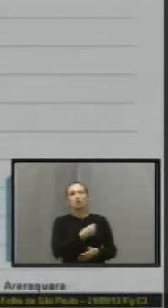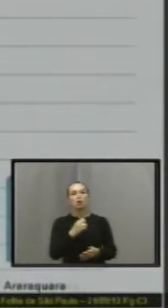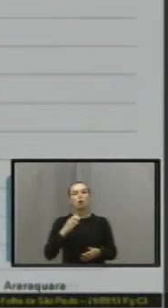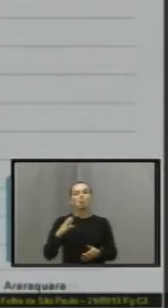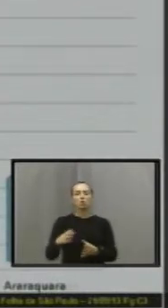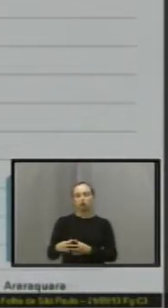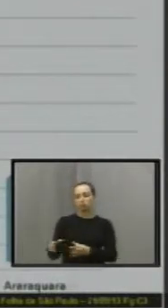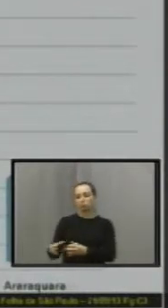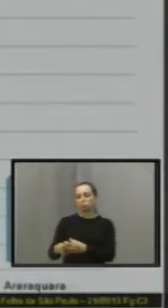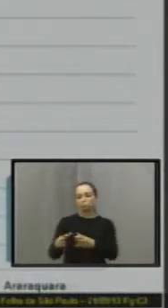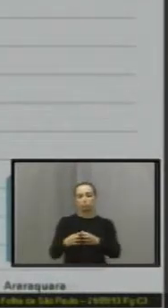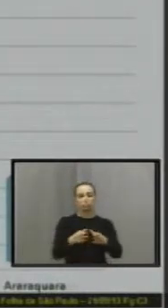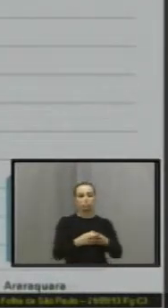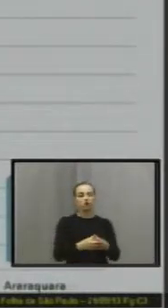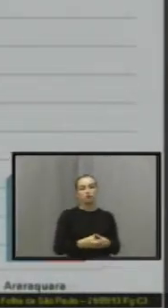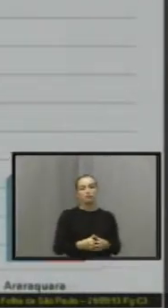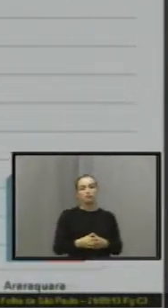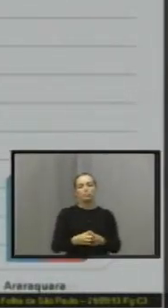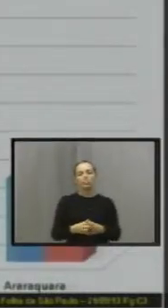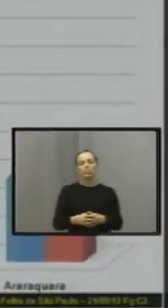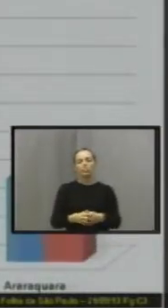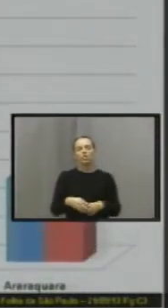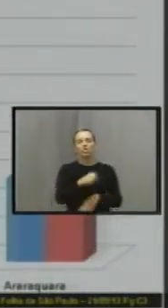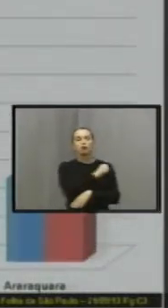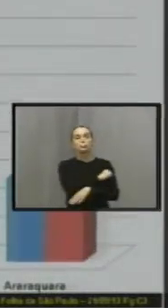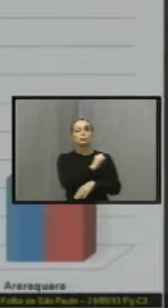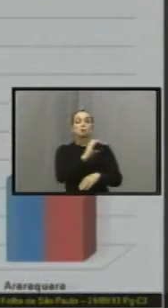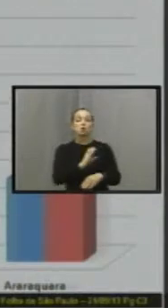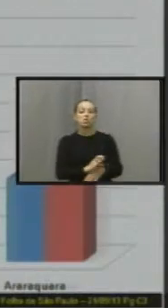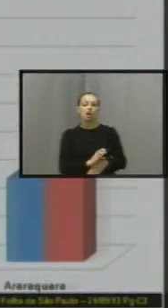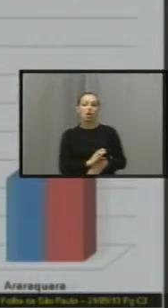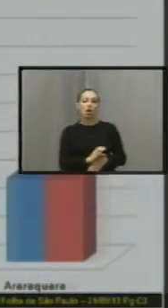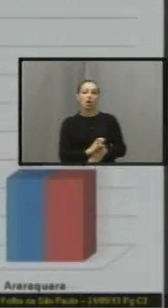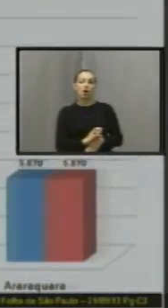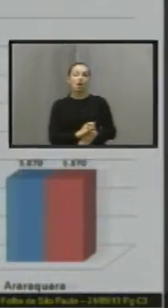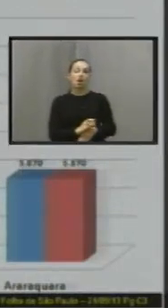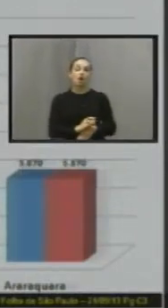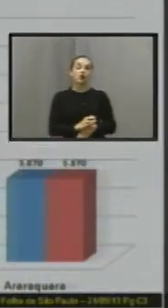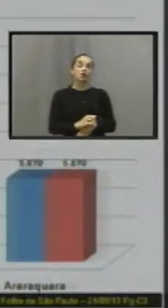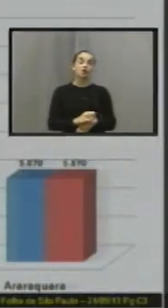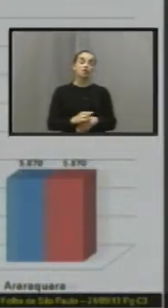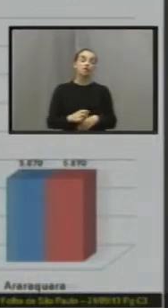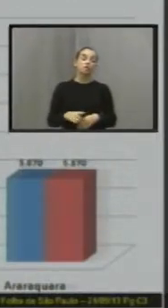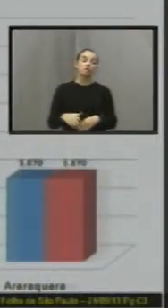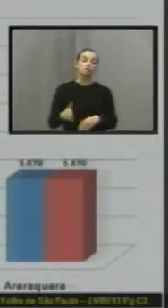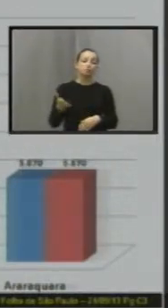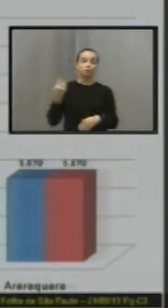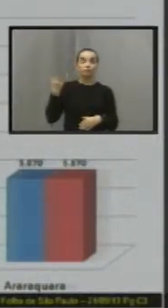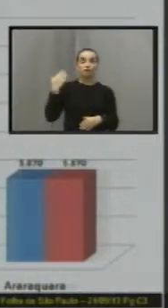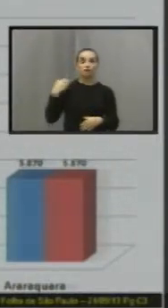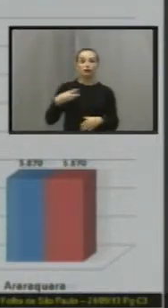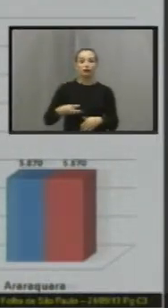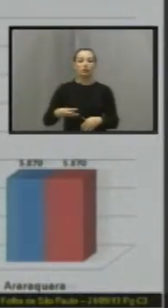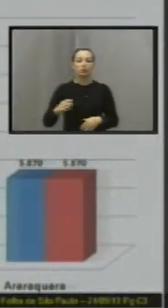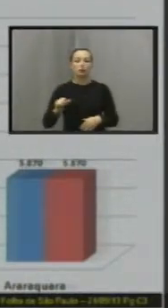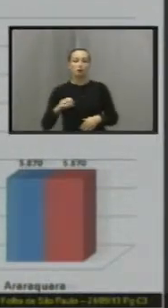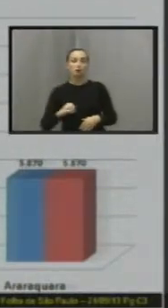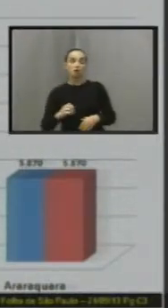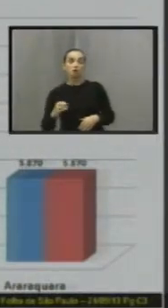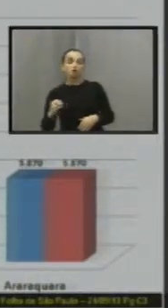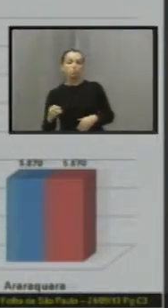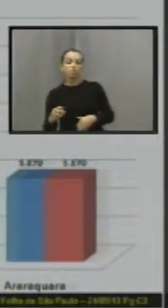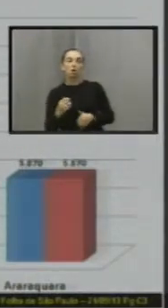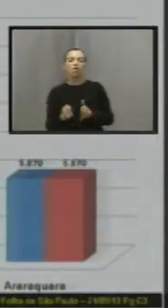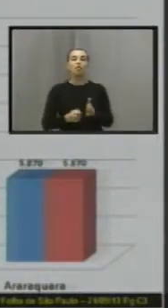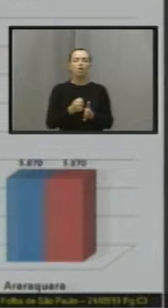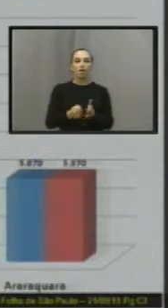Se a gente pegar São Carlos, que tinha 3.900, se for adotar o mesmo critério comparativo de Araraquara, ela